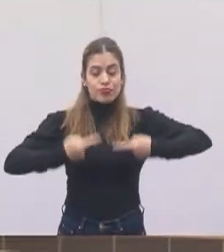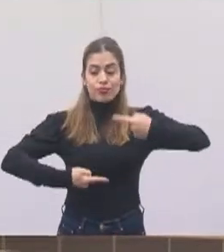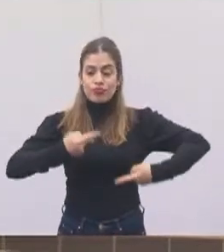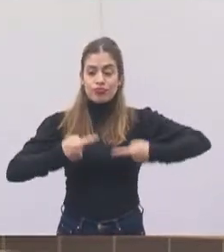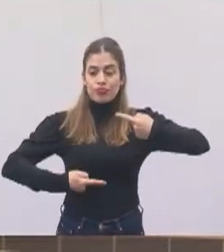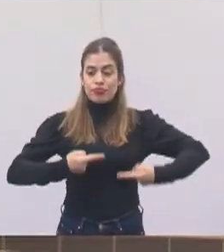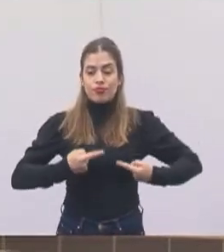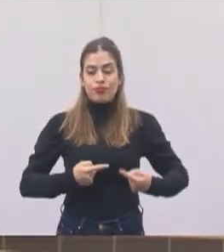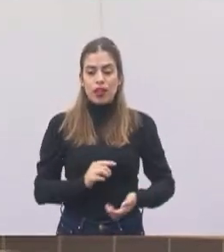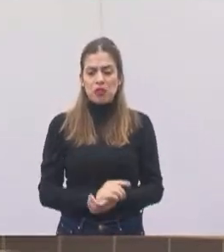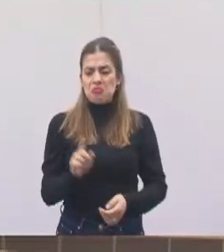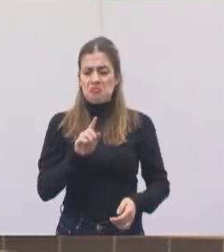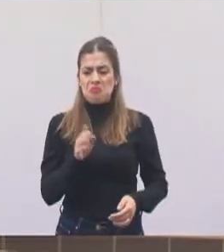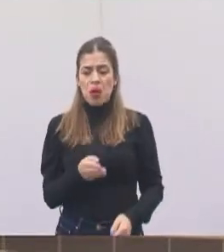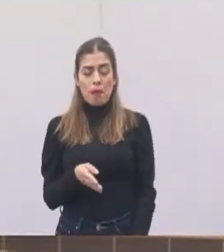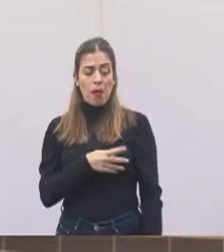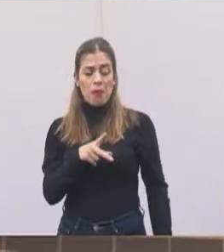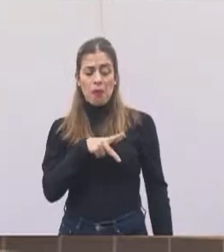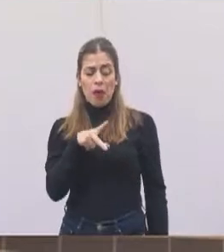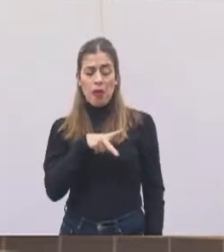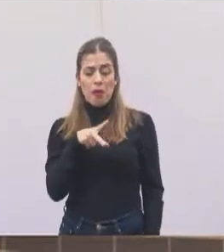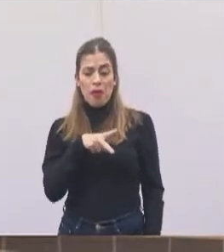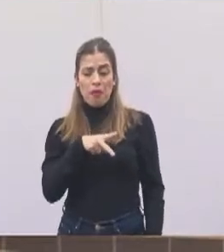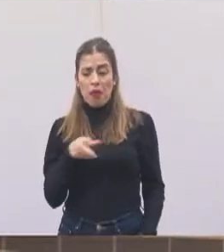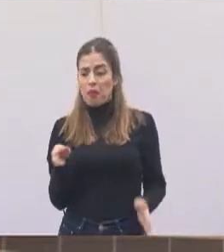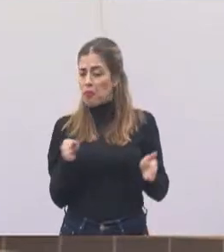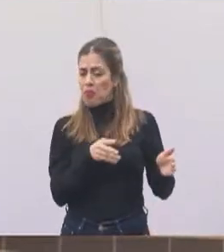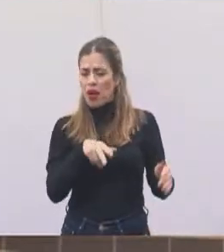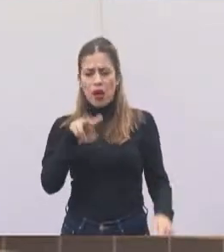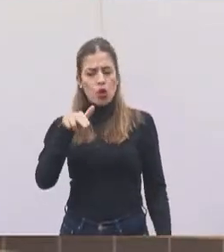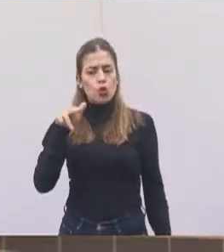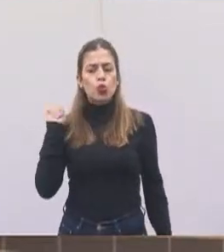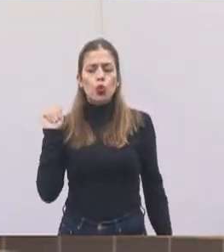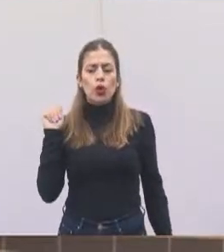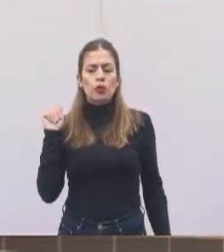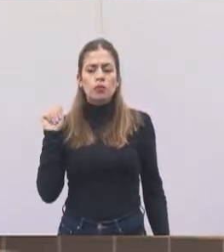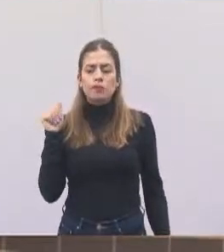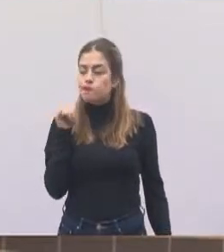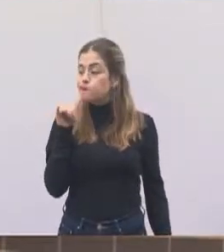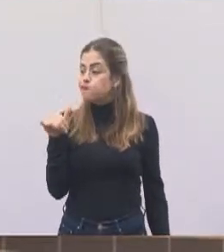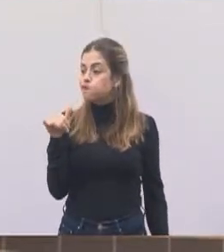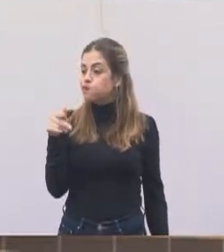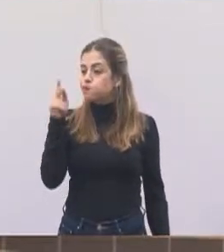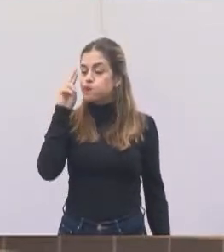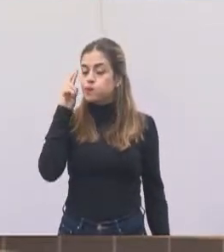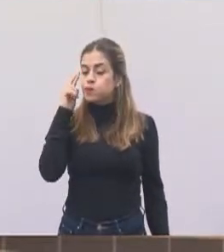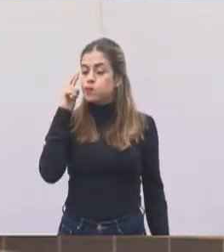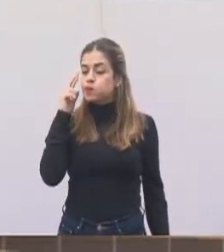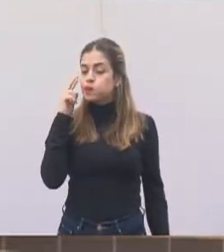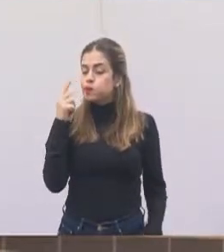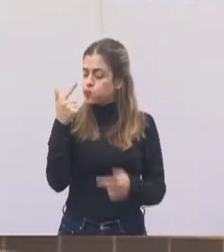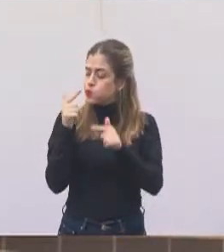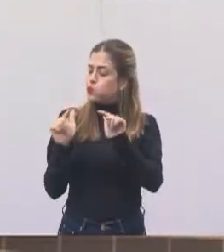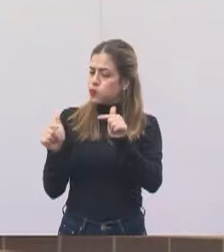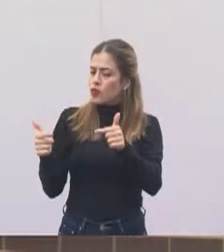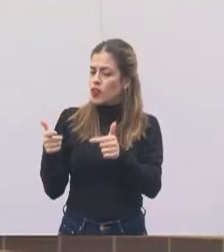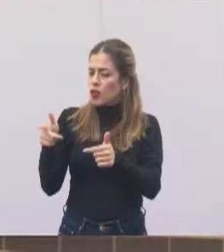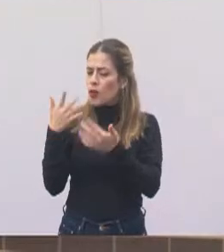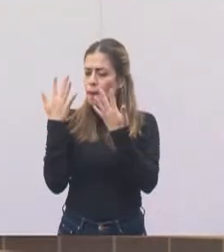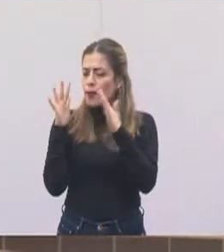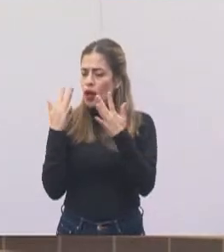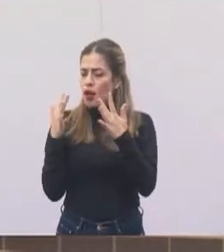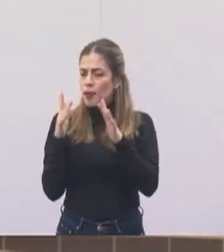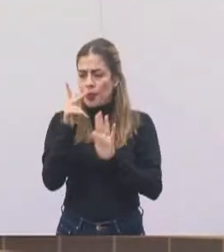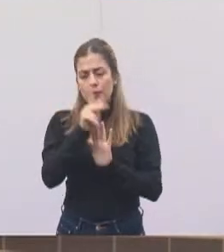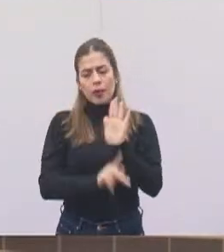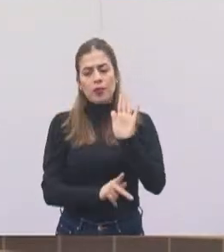não é lugar de levar para lá do pessoal, nunca. Então quero deixar isso, Roninha, defendendo aí, porque parabéns